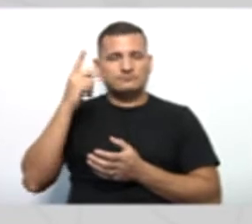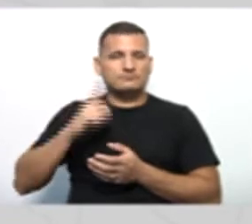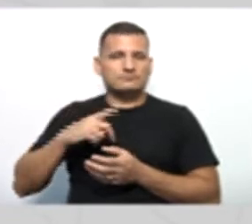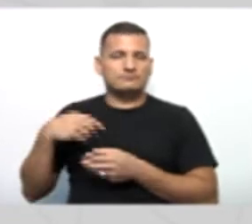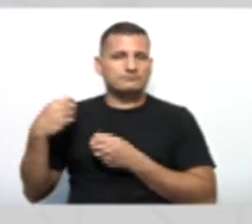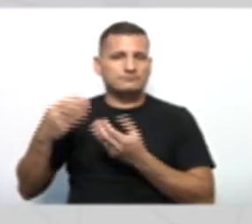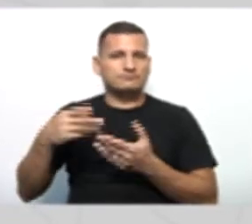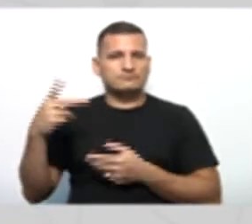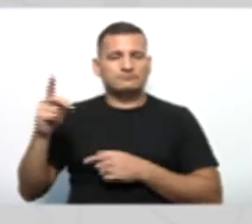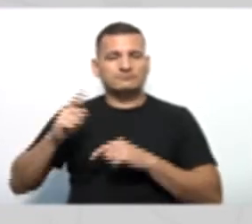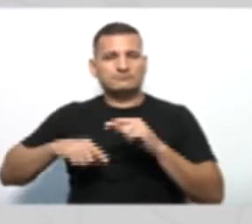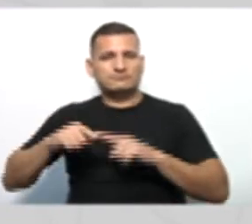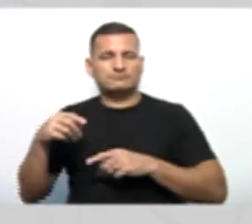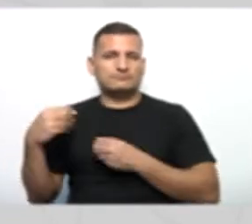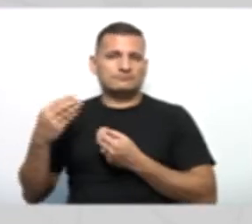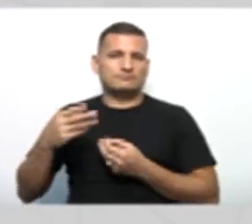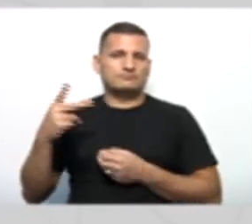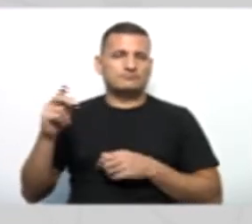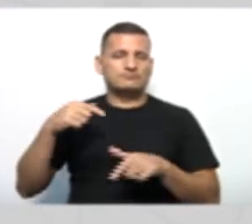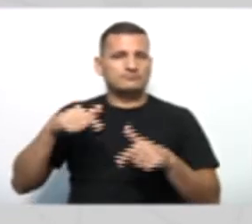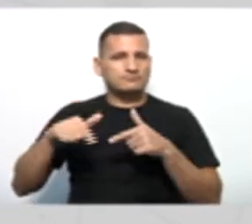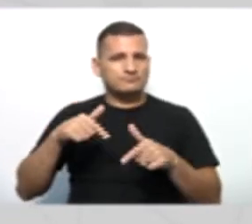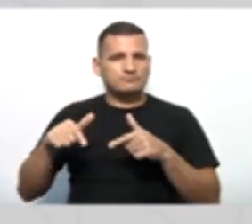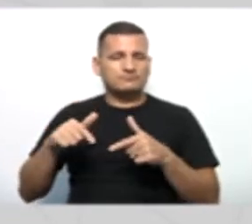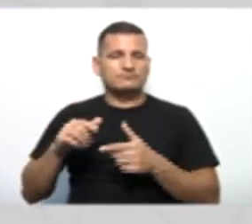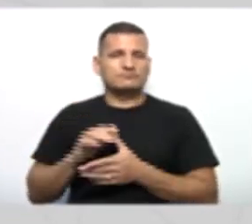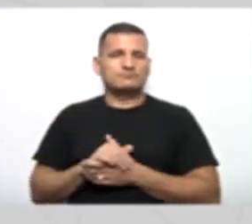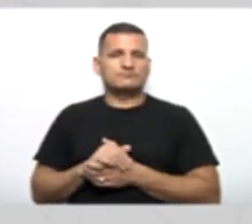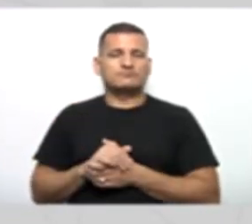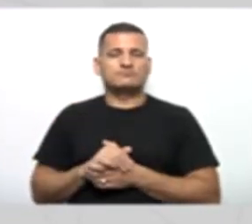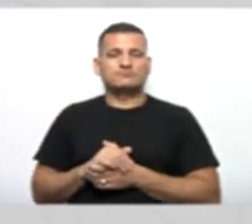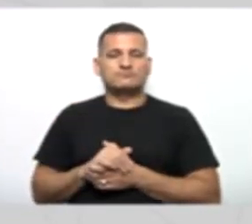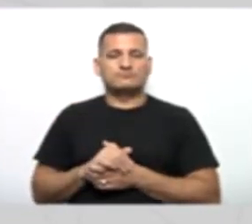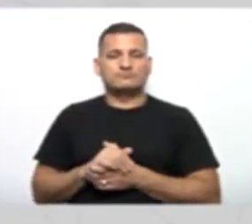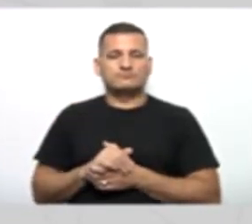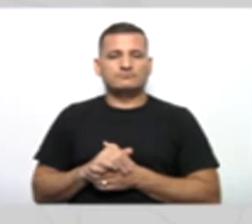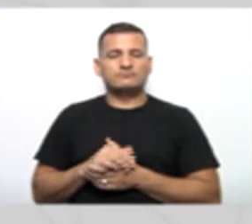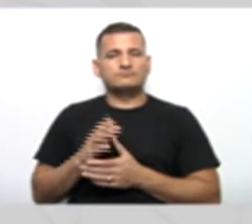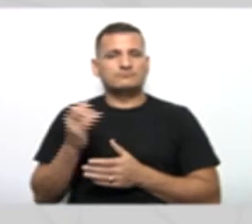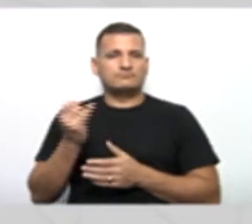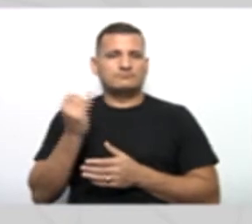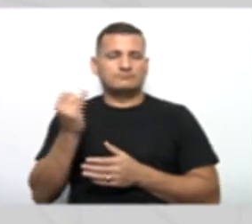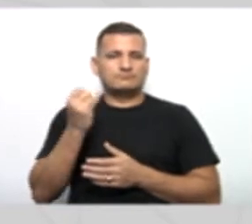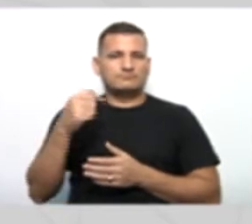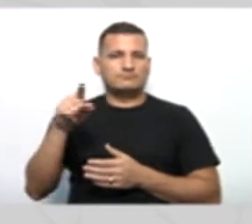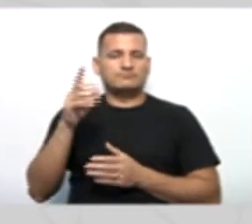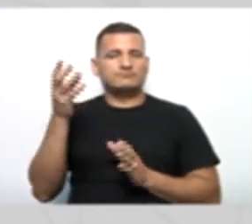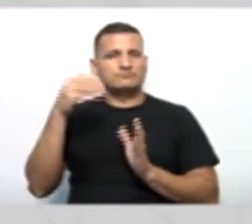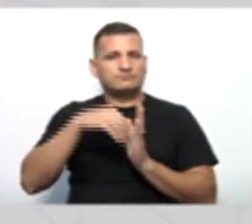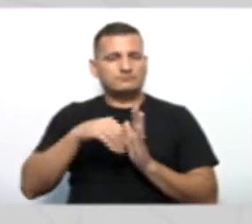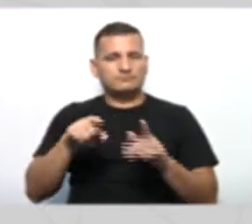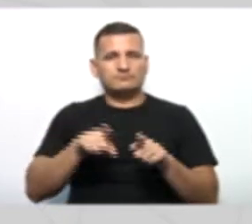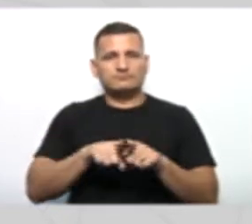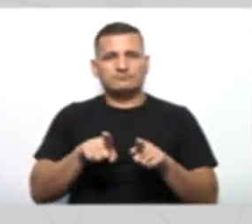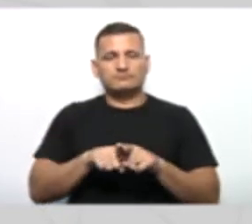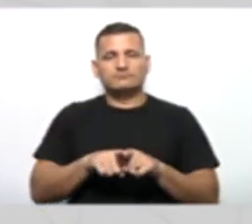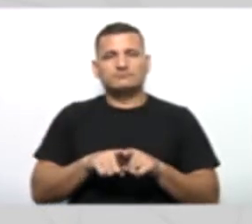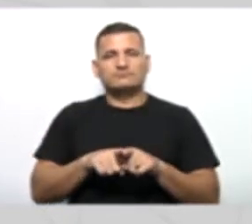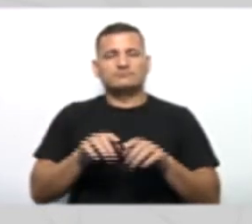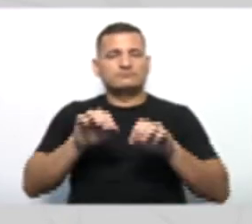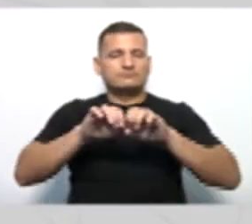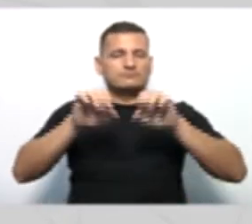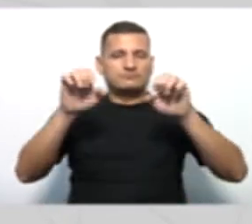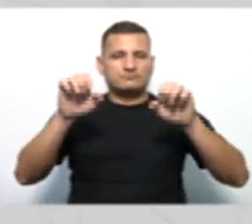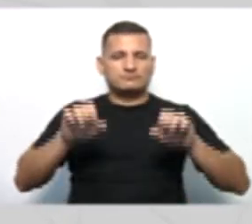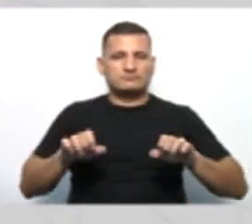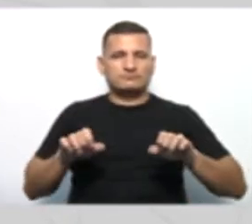oferecem seus produtos e seus serviços com os prestadores de serviços é fundamental que vocês coloquem também alunos dentro da